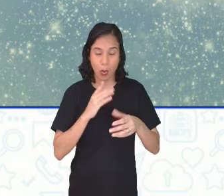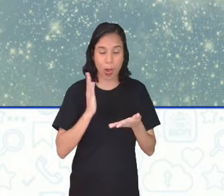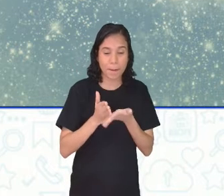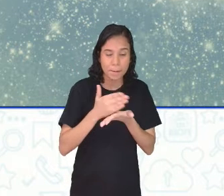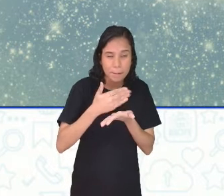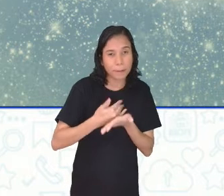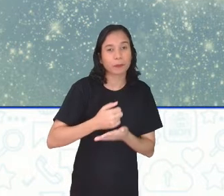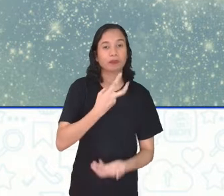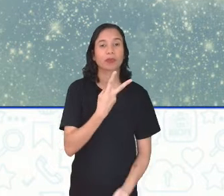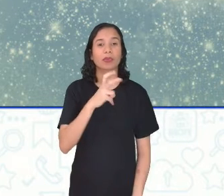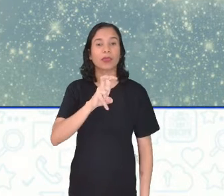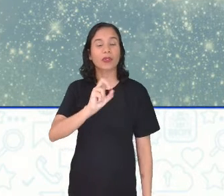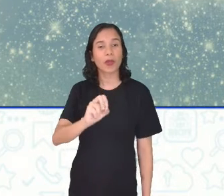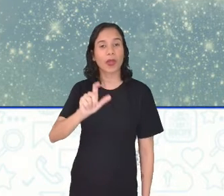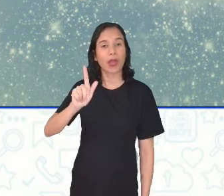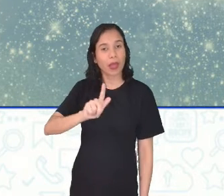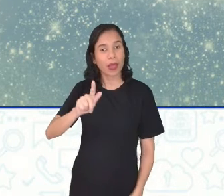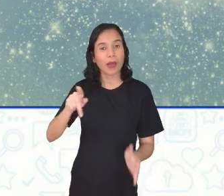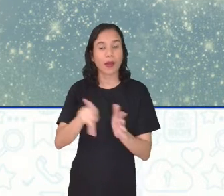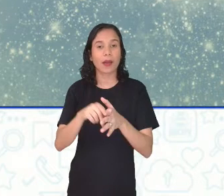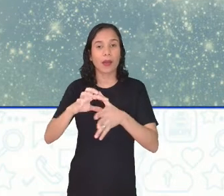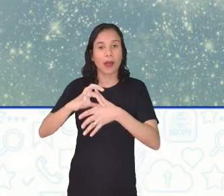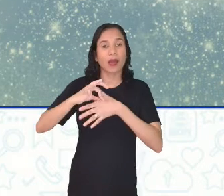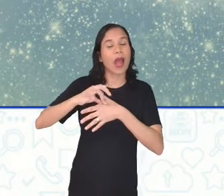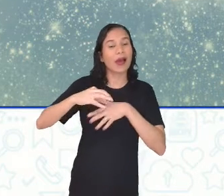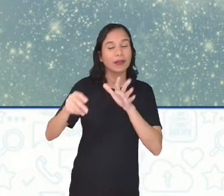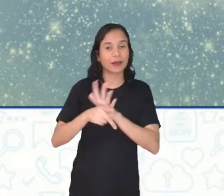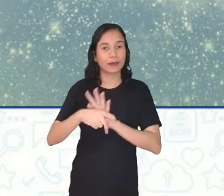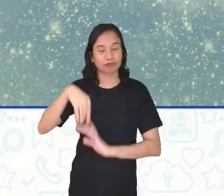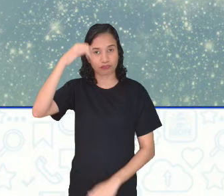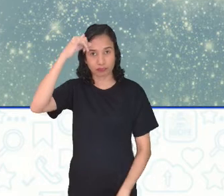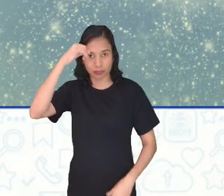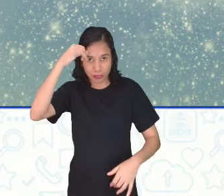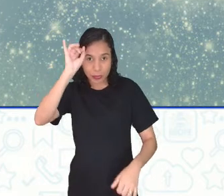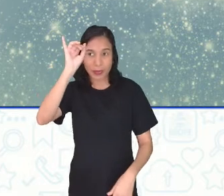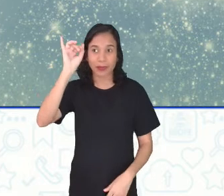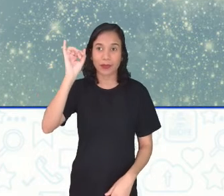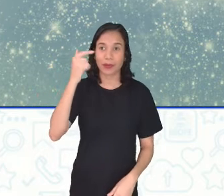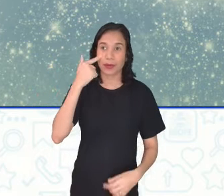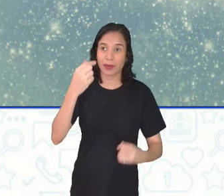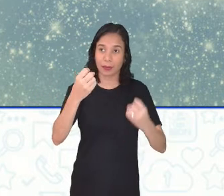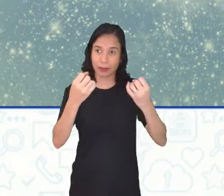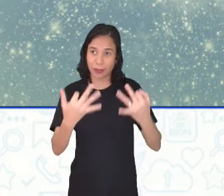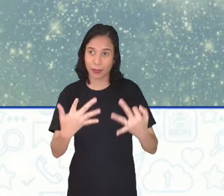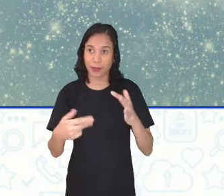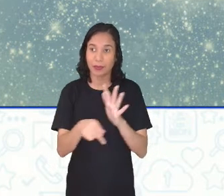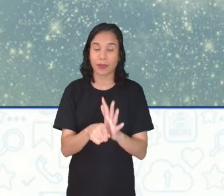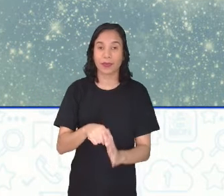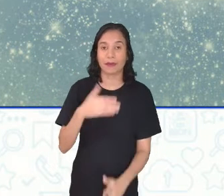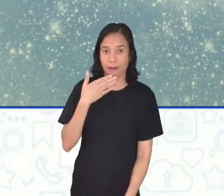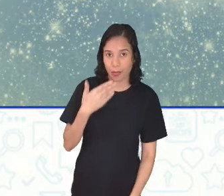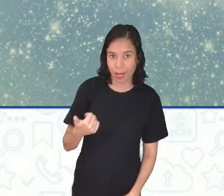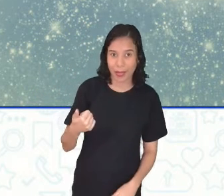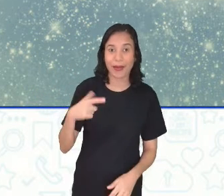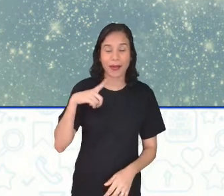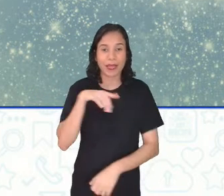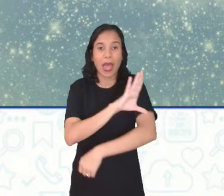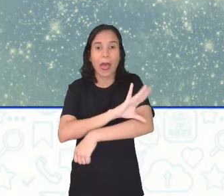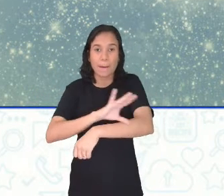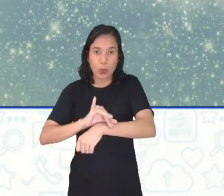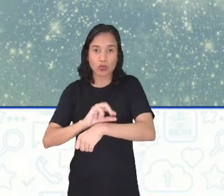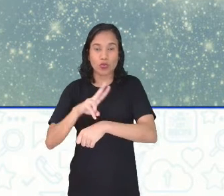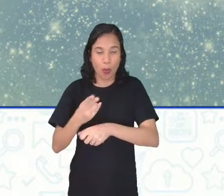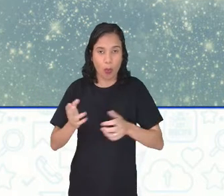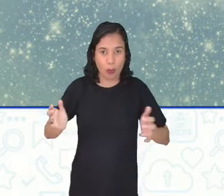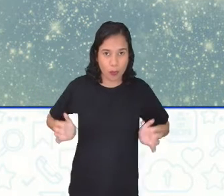picada, 250 gramas de carne bovina. Engraçado que ele especifica, né? De preferência a músculo ou costela. Porque são